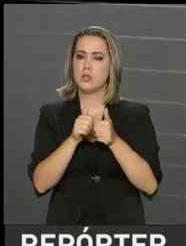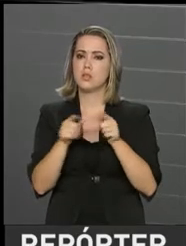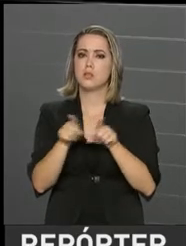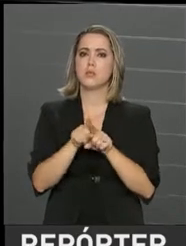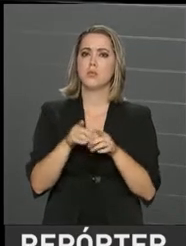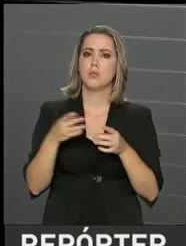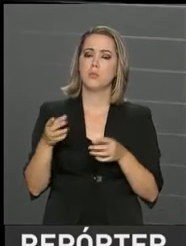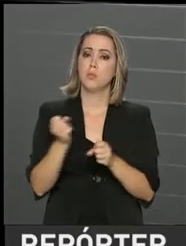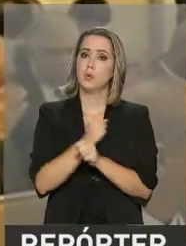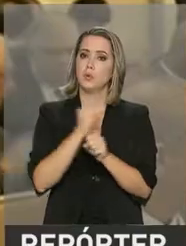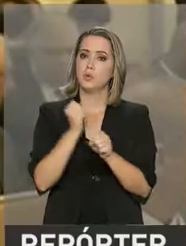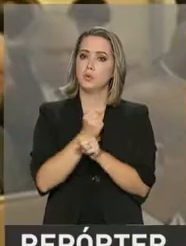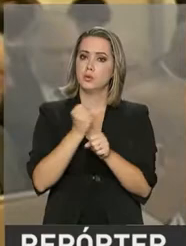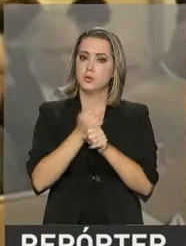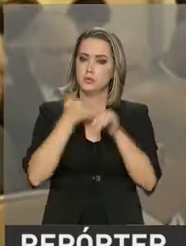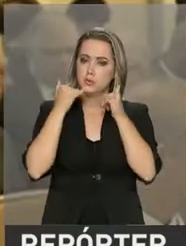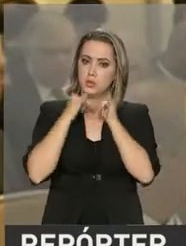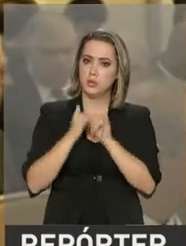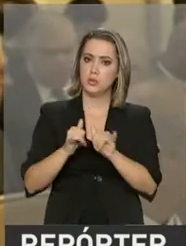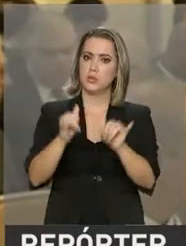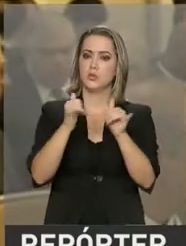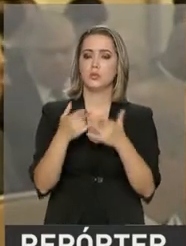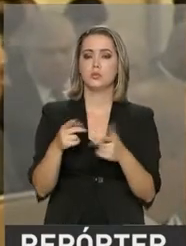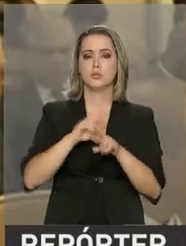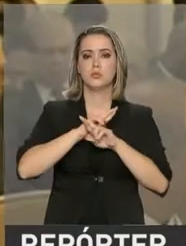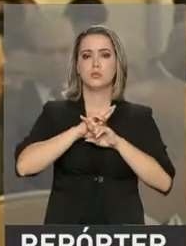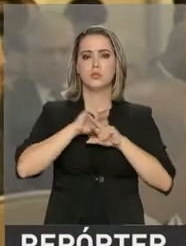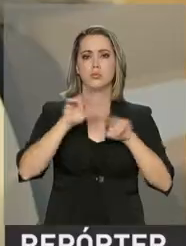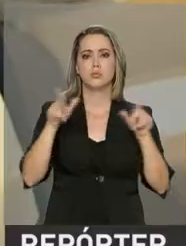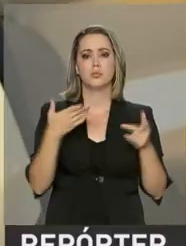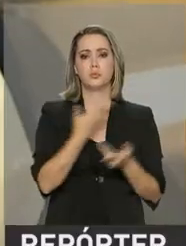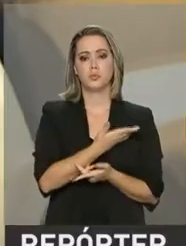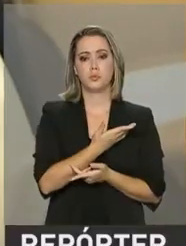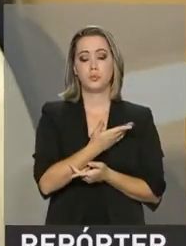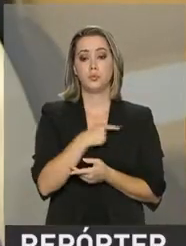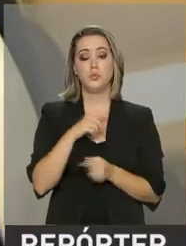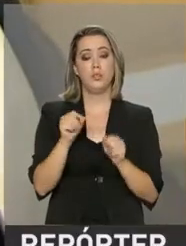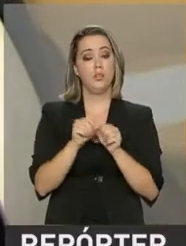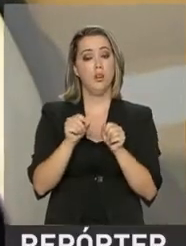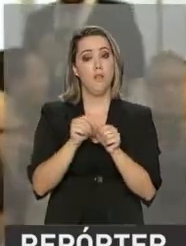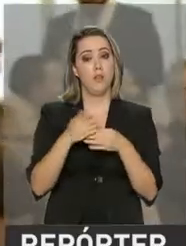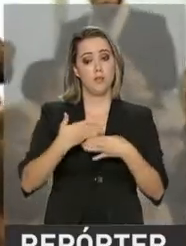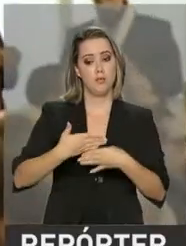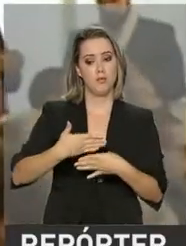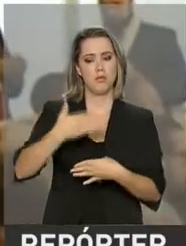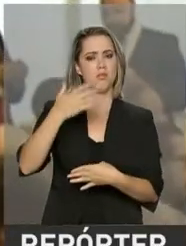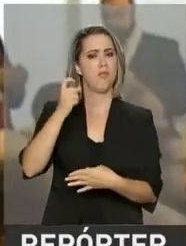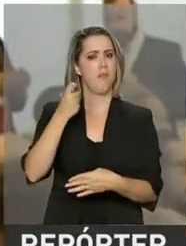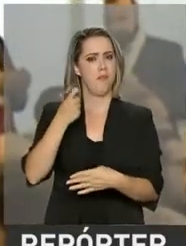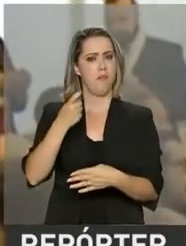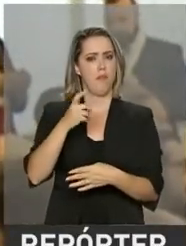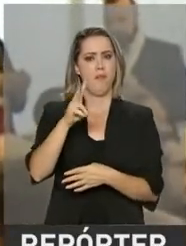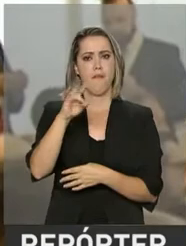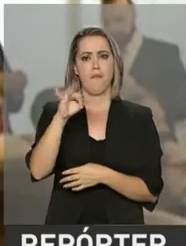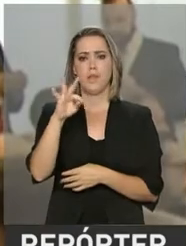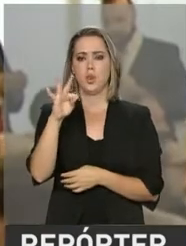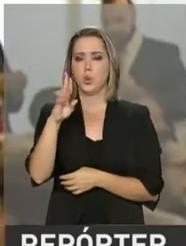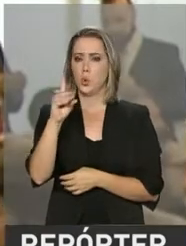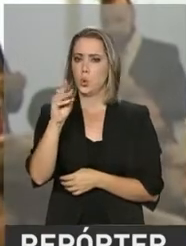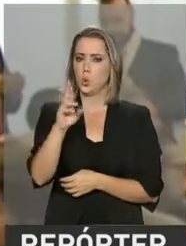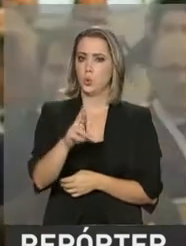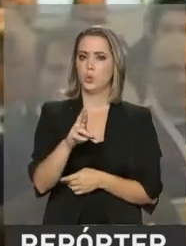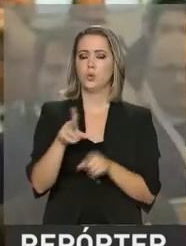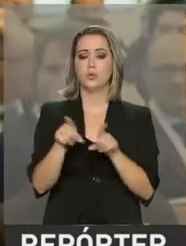tecnologia, energia. Fernando Garcia, diretor de uma fabricante de vidros fotovoltaicos, e vê no Brasil um grande mercado